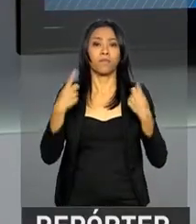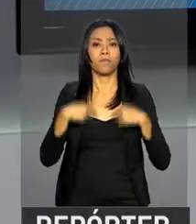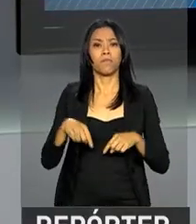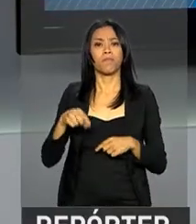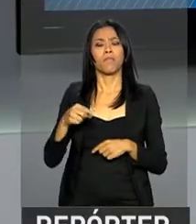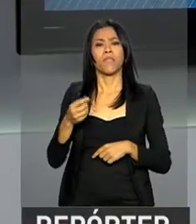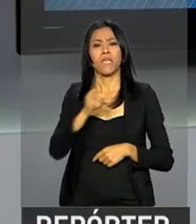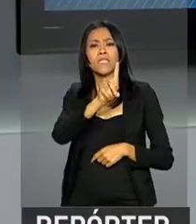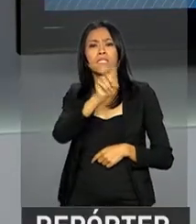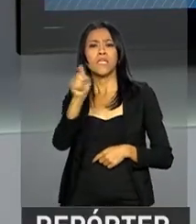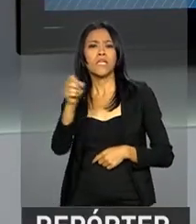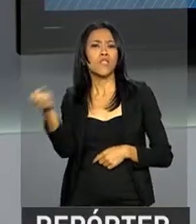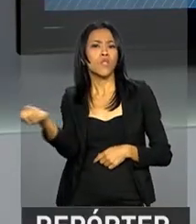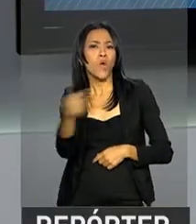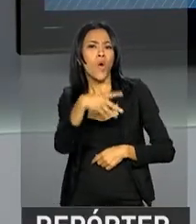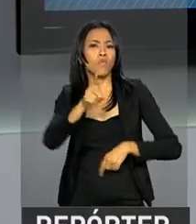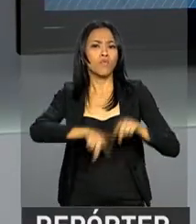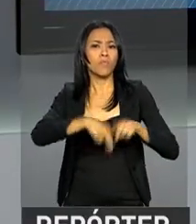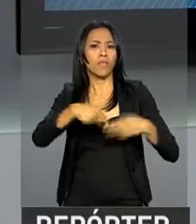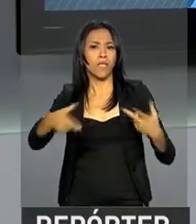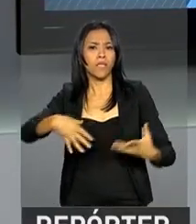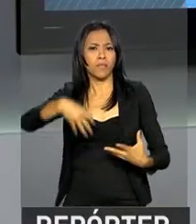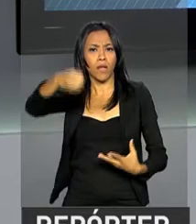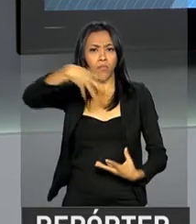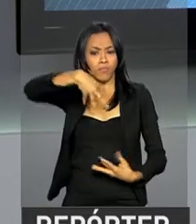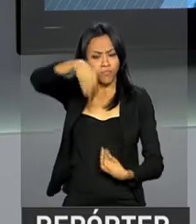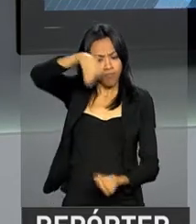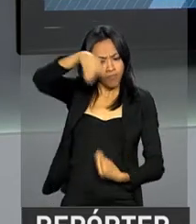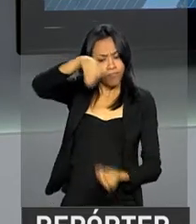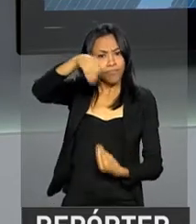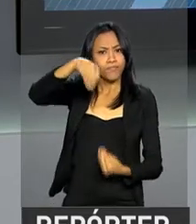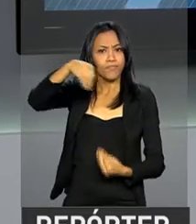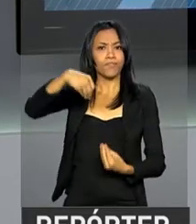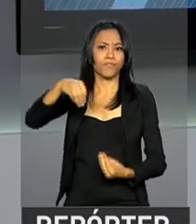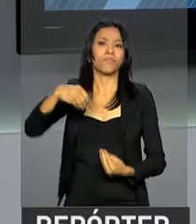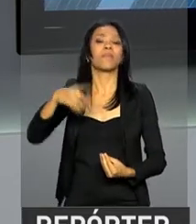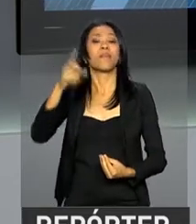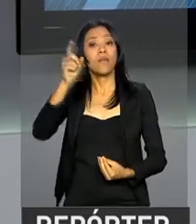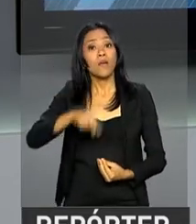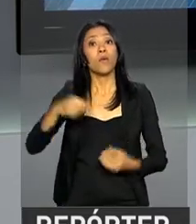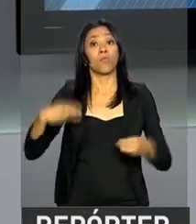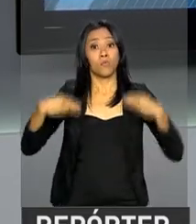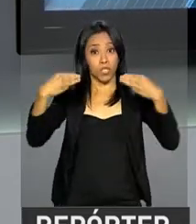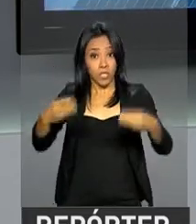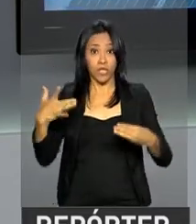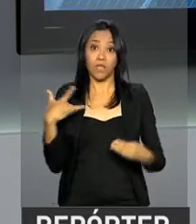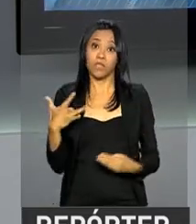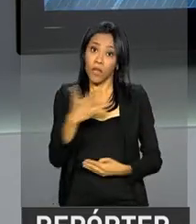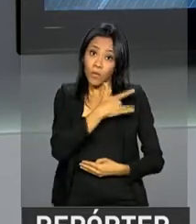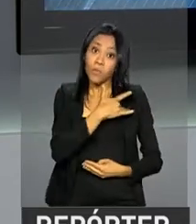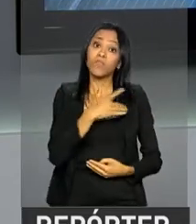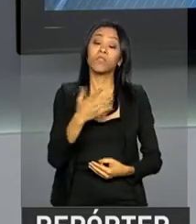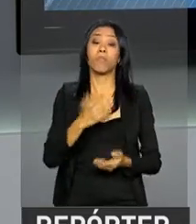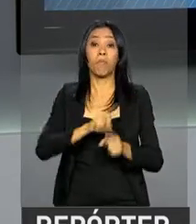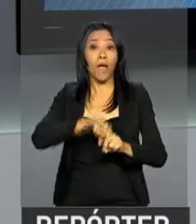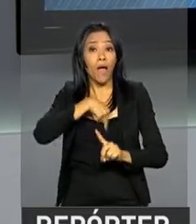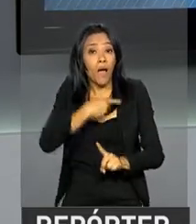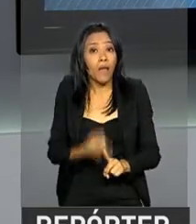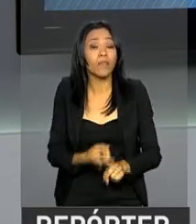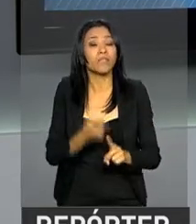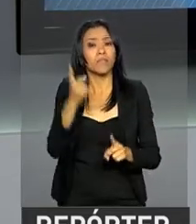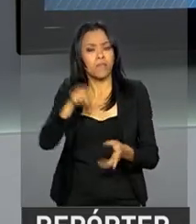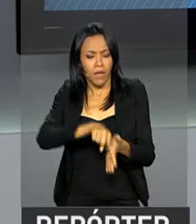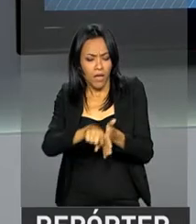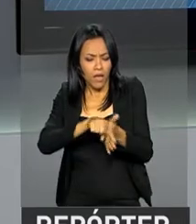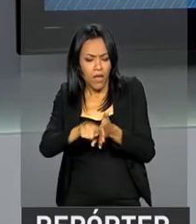novos equipamentos para radioterapia em todo o país o ministério da saúde está aumentando os investimentos nos exames para o diagnóstico de